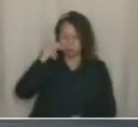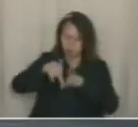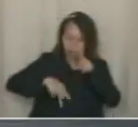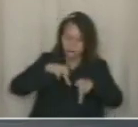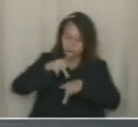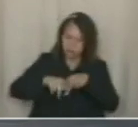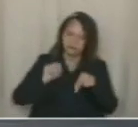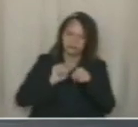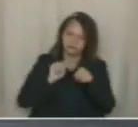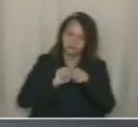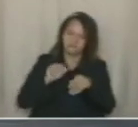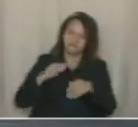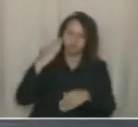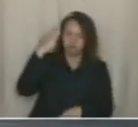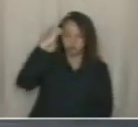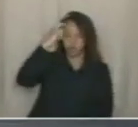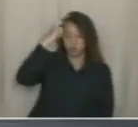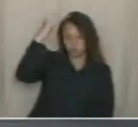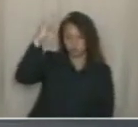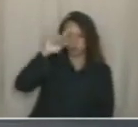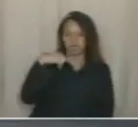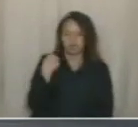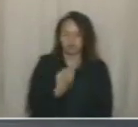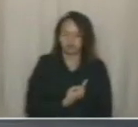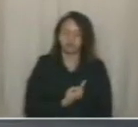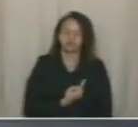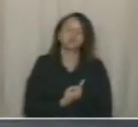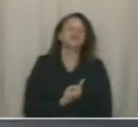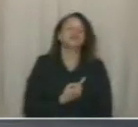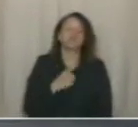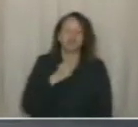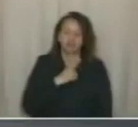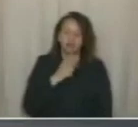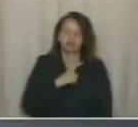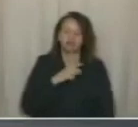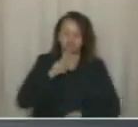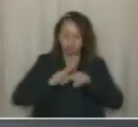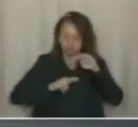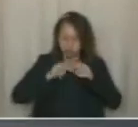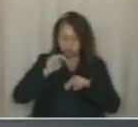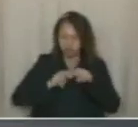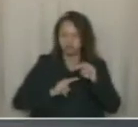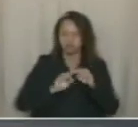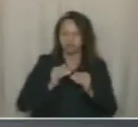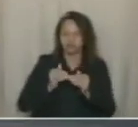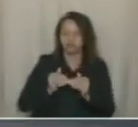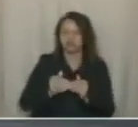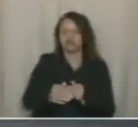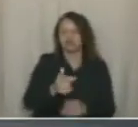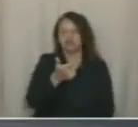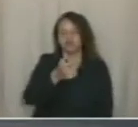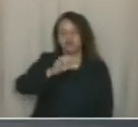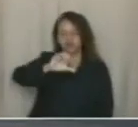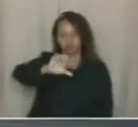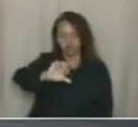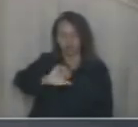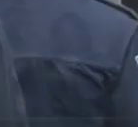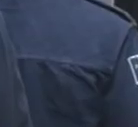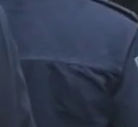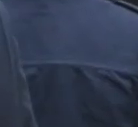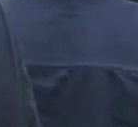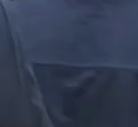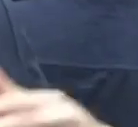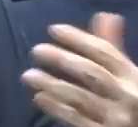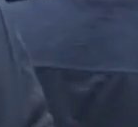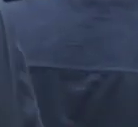população que faz cultura de que nós teríamos São João a partir do dia 29 de junho.